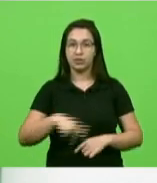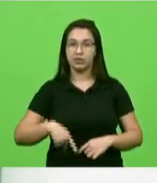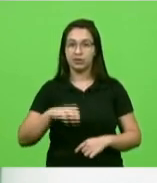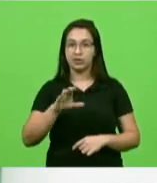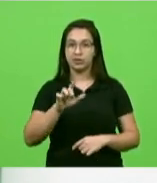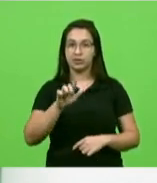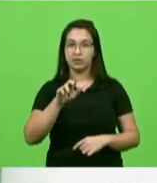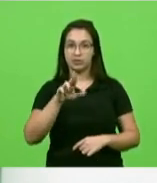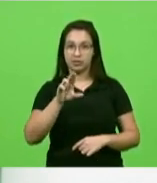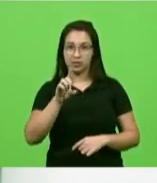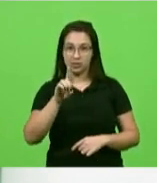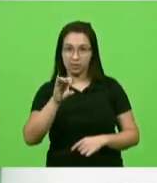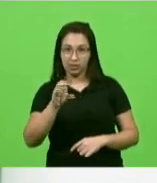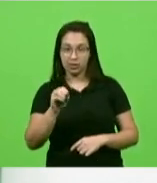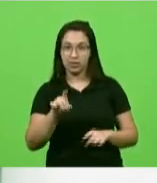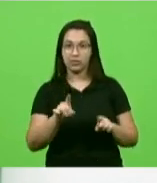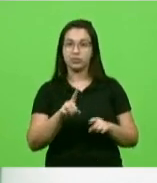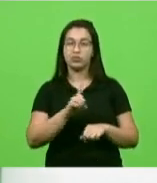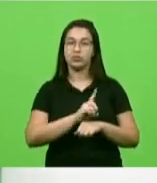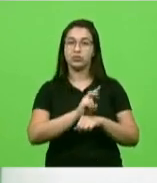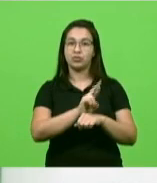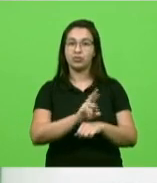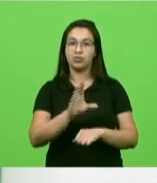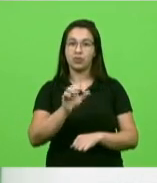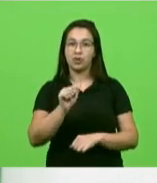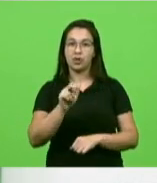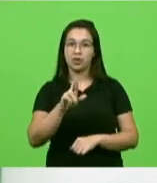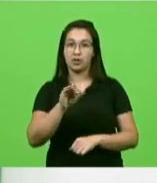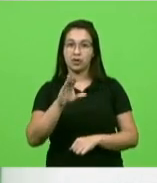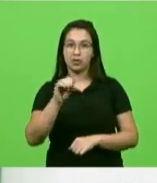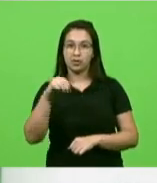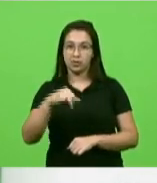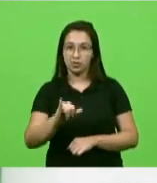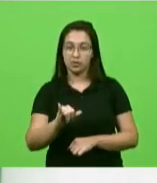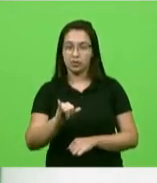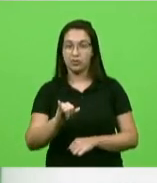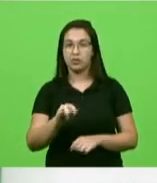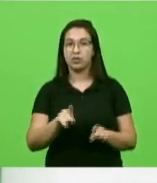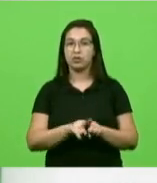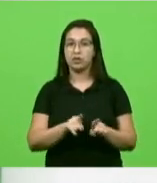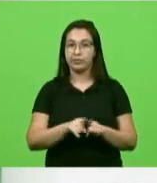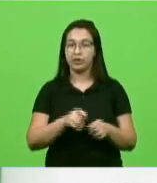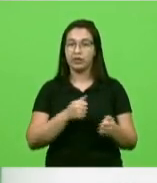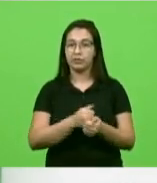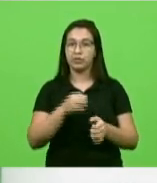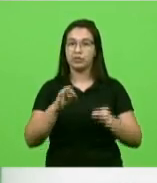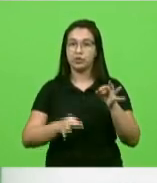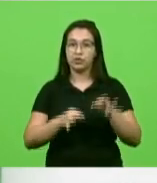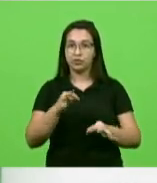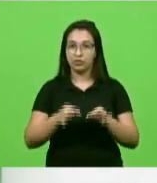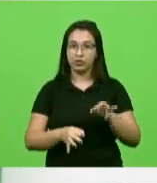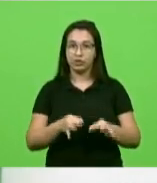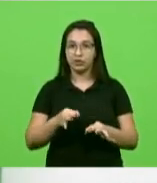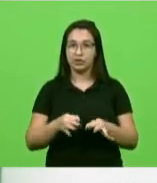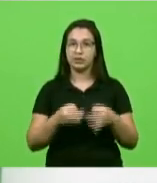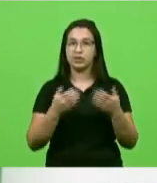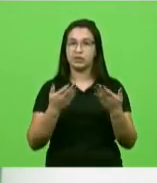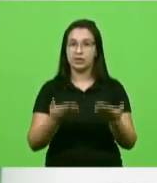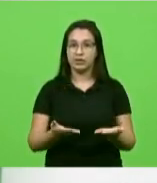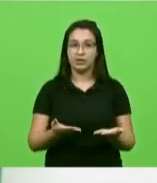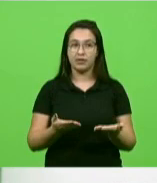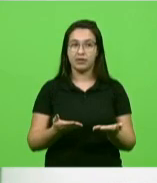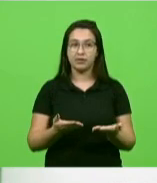Figueiredo, doutor Carignone, neste ato representando a Diretoria Geral Judiciária do Tribunal de Justiça, o cerimonial do Tribunal de